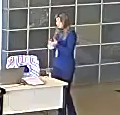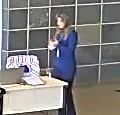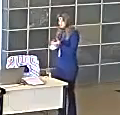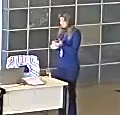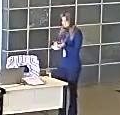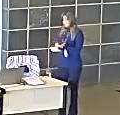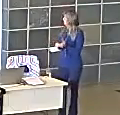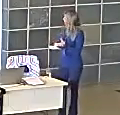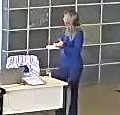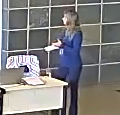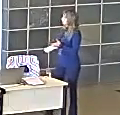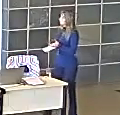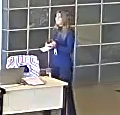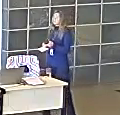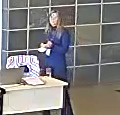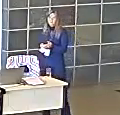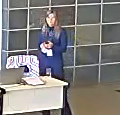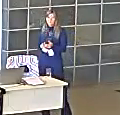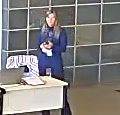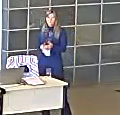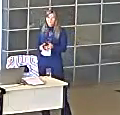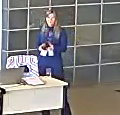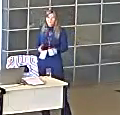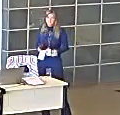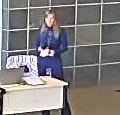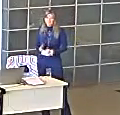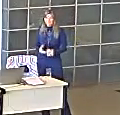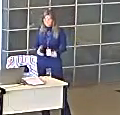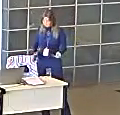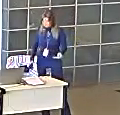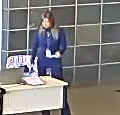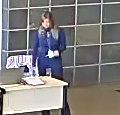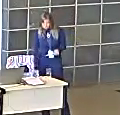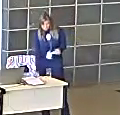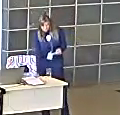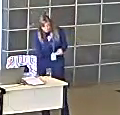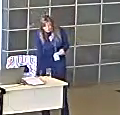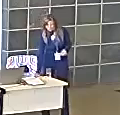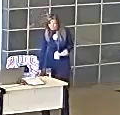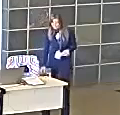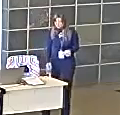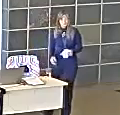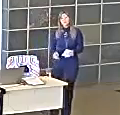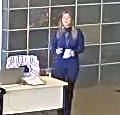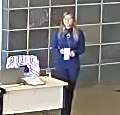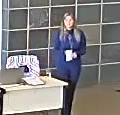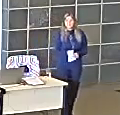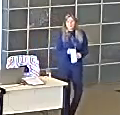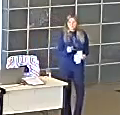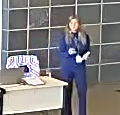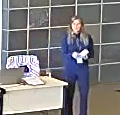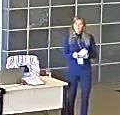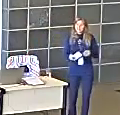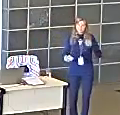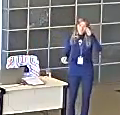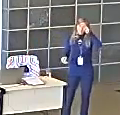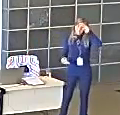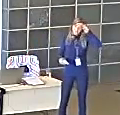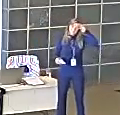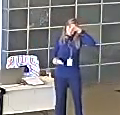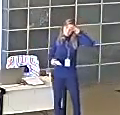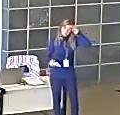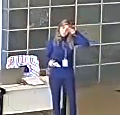tem a competência de resolver toda essa questão é que ISO seja resolvido o mais rápido possível passou da hora de